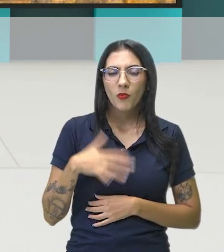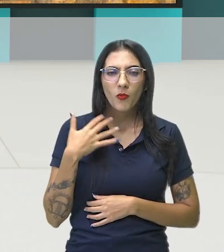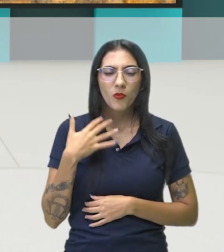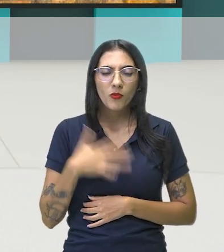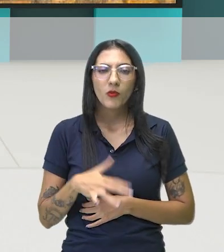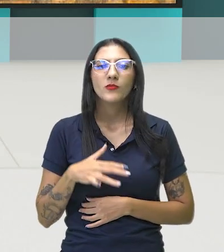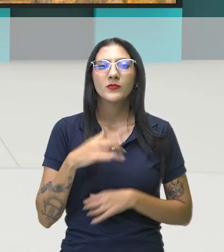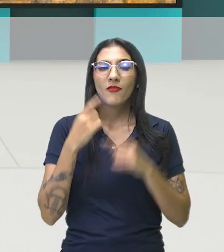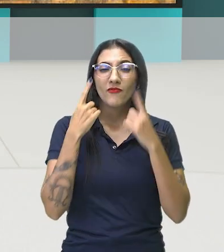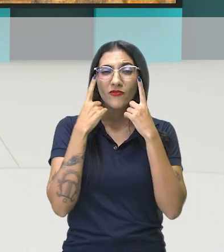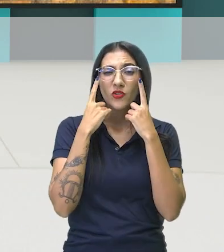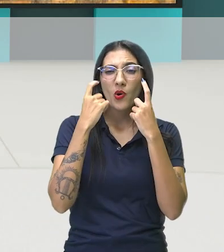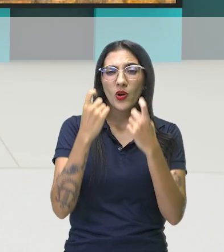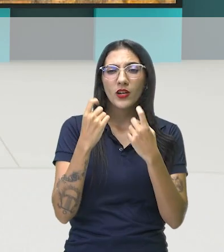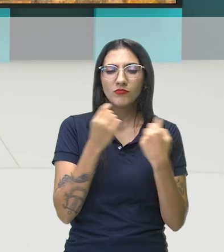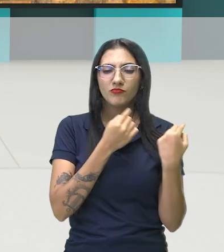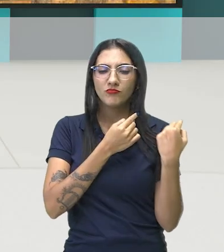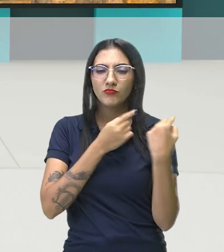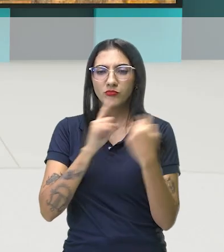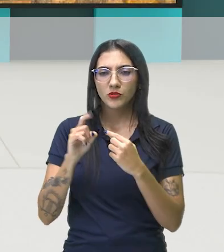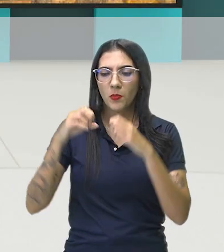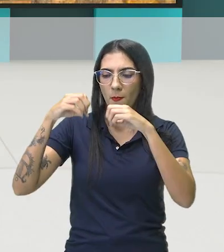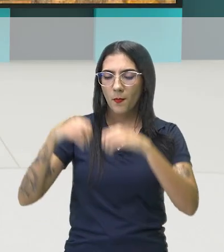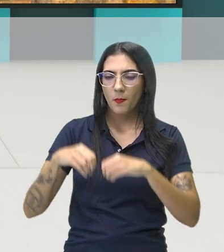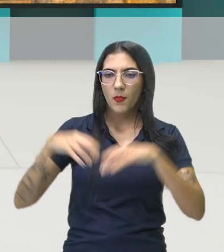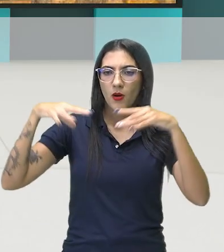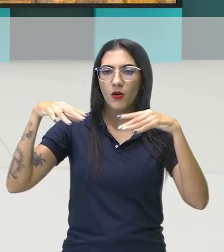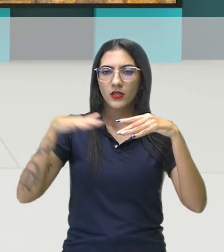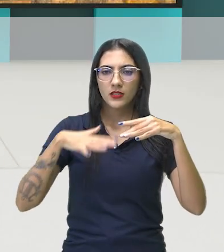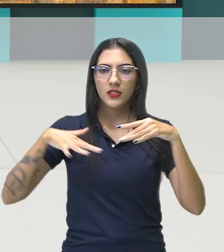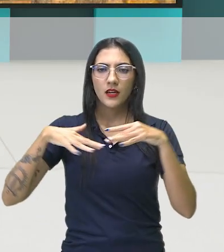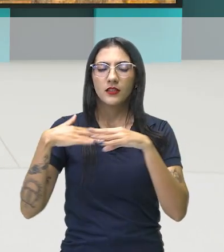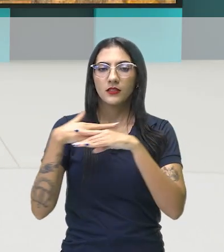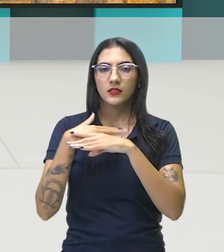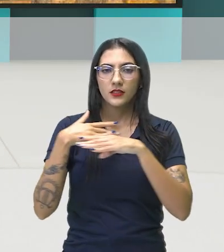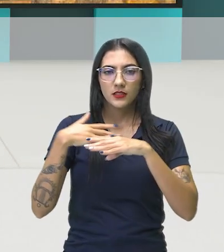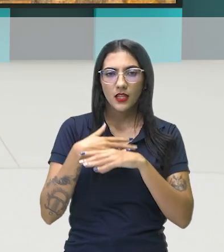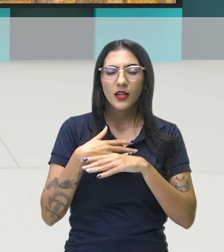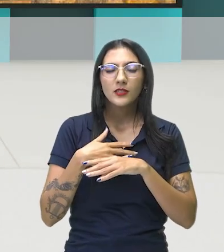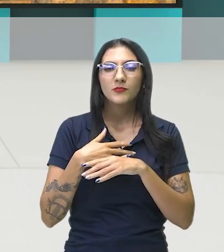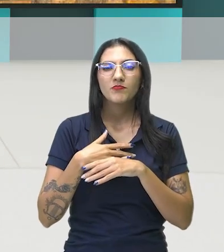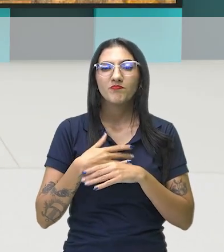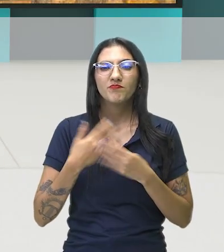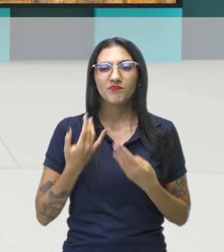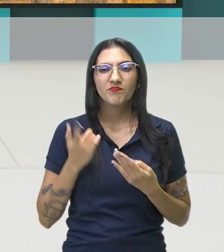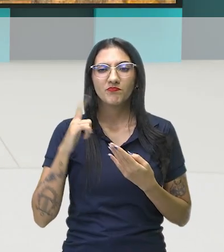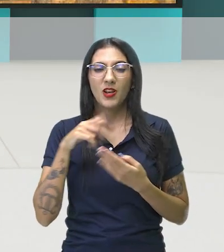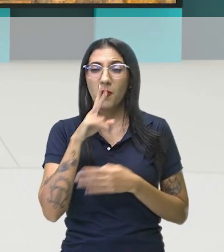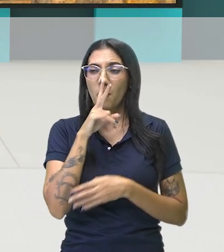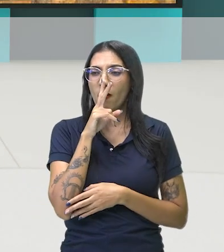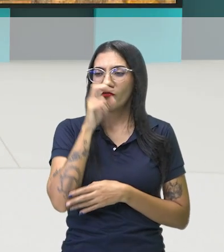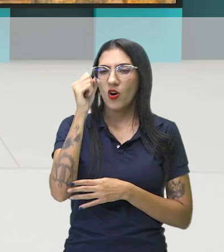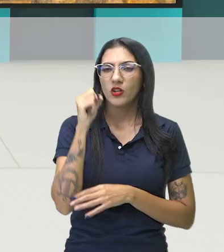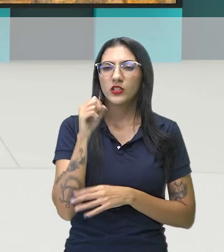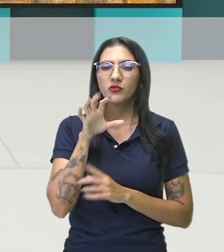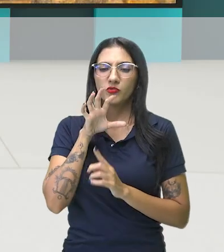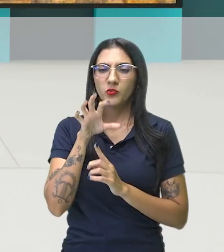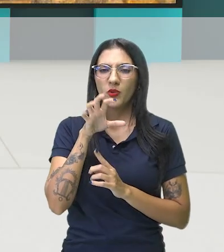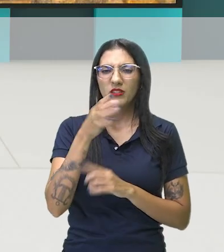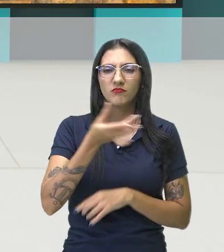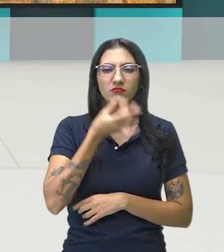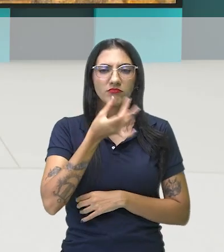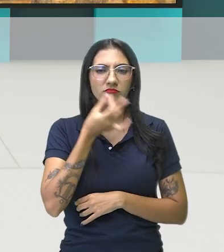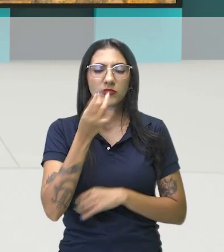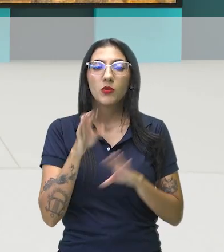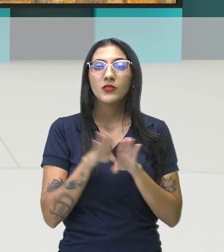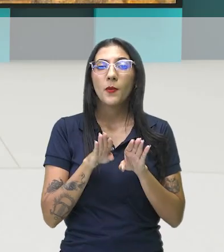da cidade de Guernica durante a Guerra Civil Espanhola. É uma poderosa crítica política e um